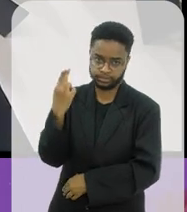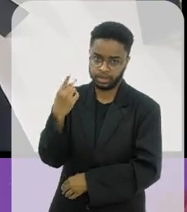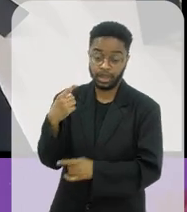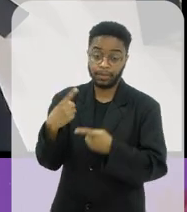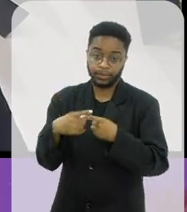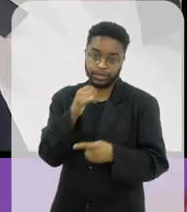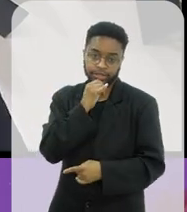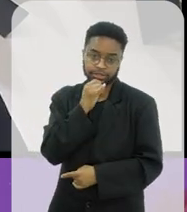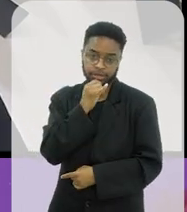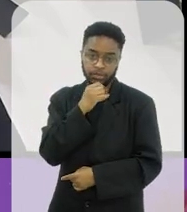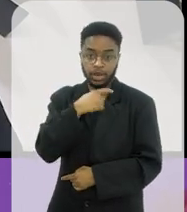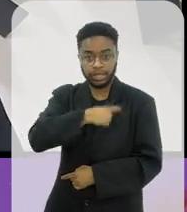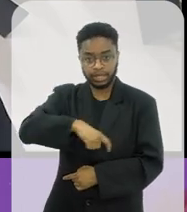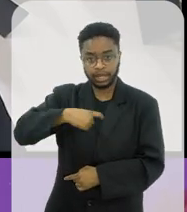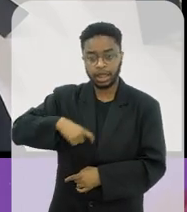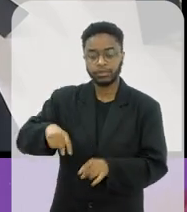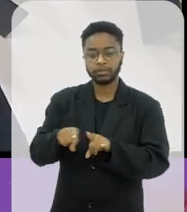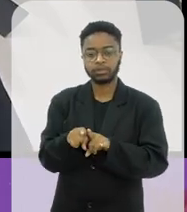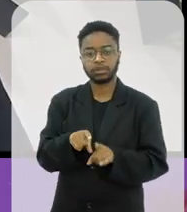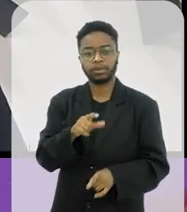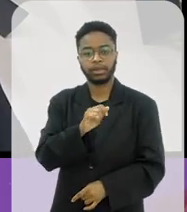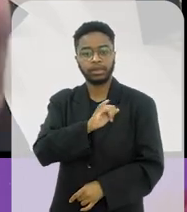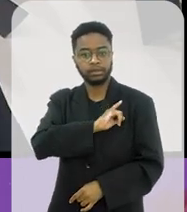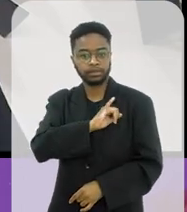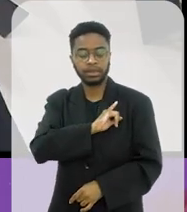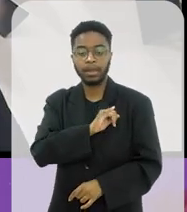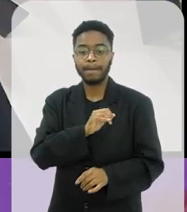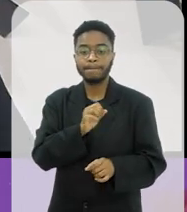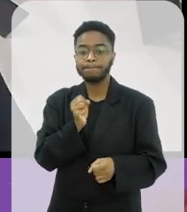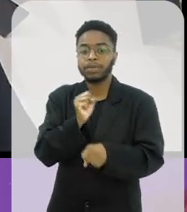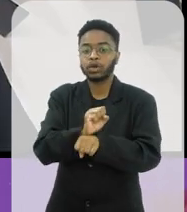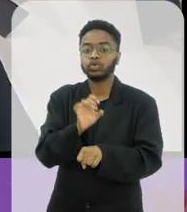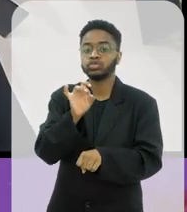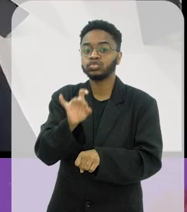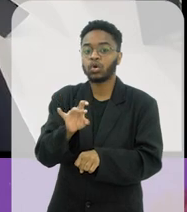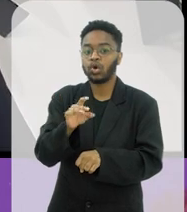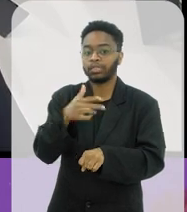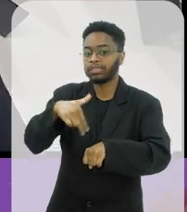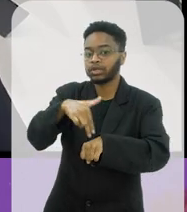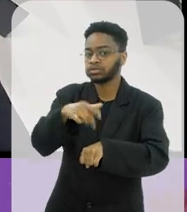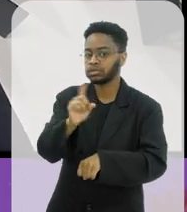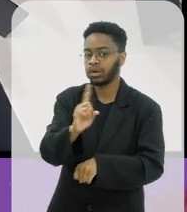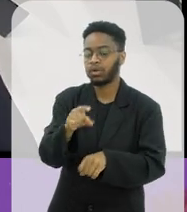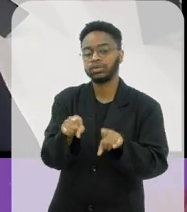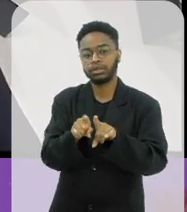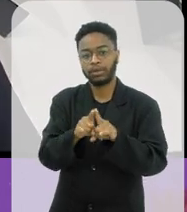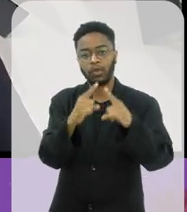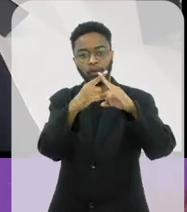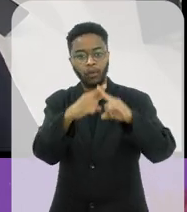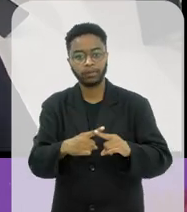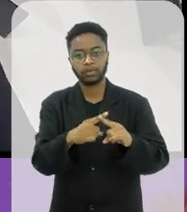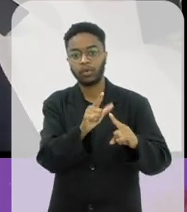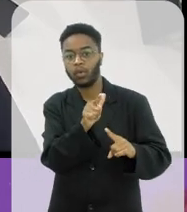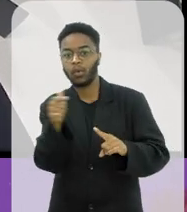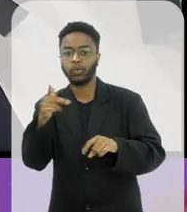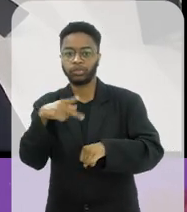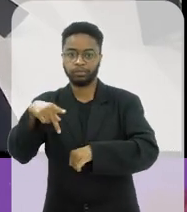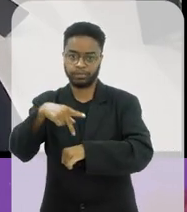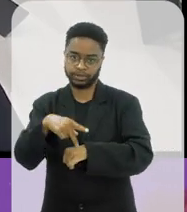eles não pararam, por exemplo, no caso do Grêmio do Internacional, somente numa competição nacional. Eles tiveram que parar também numa